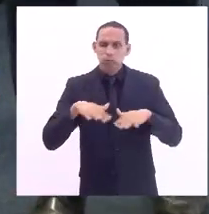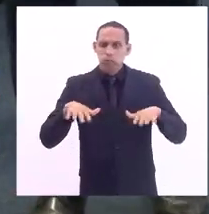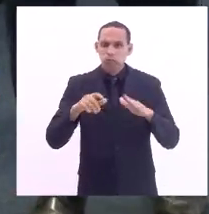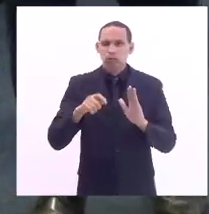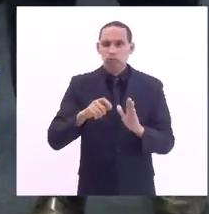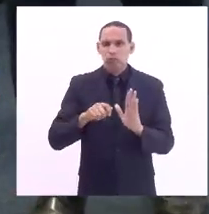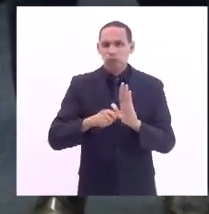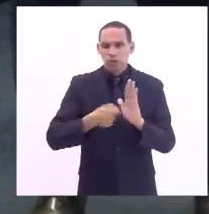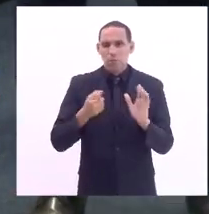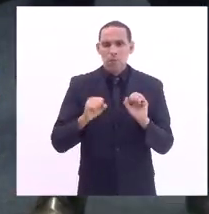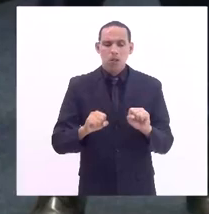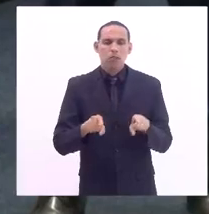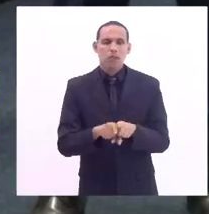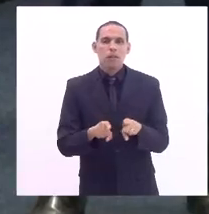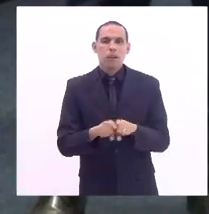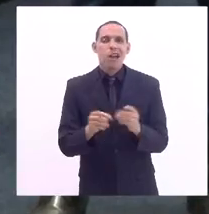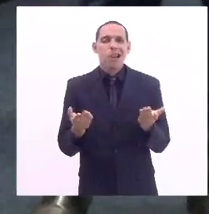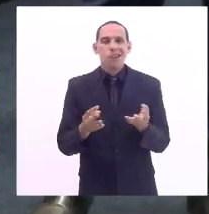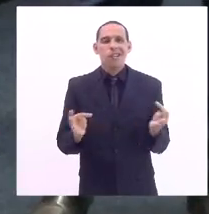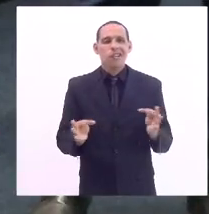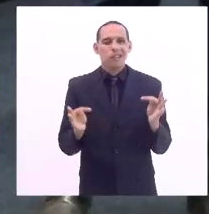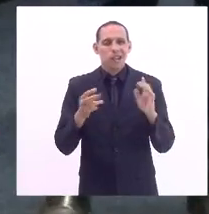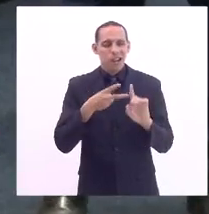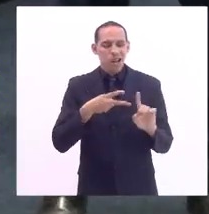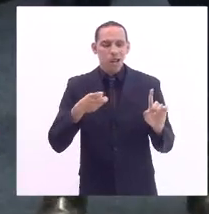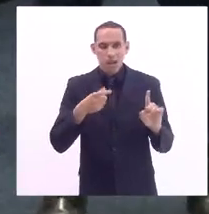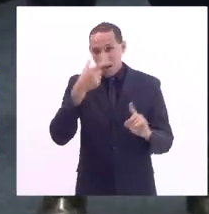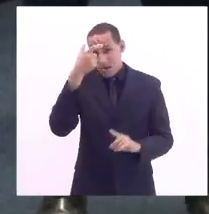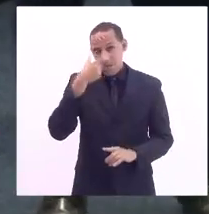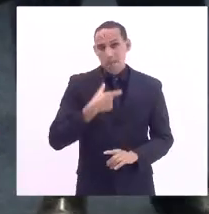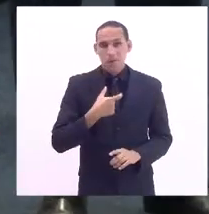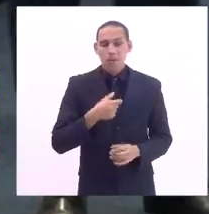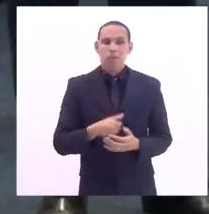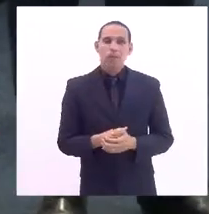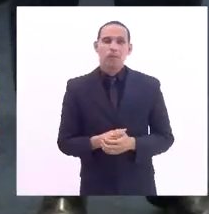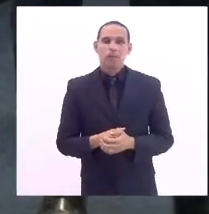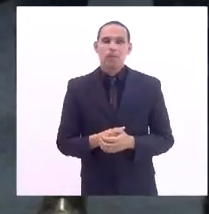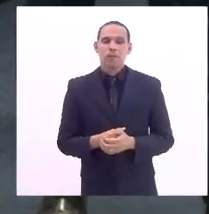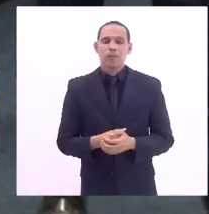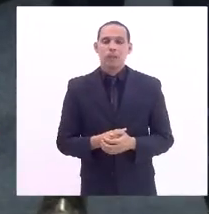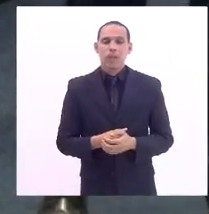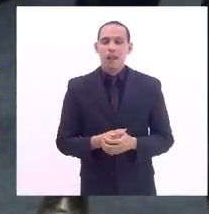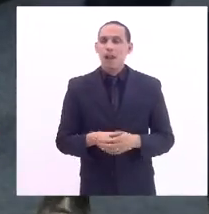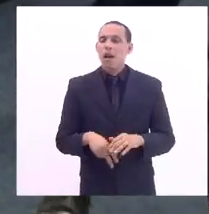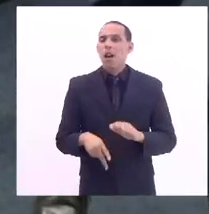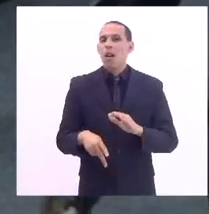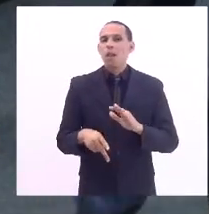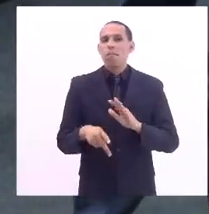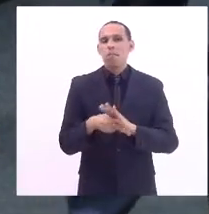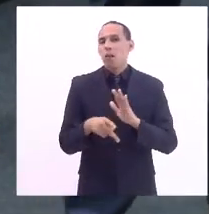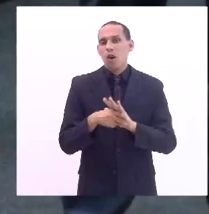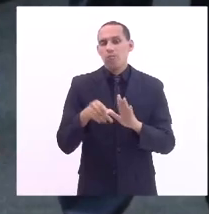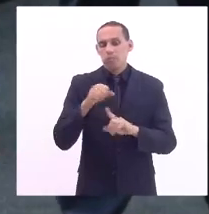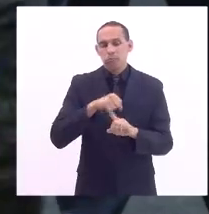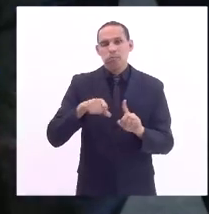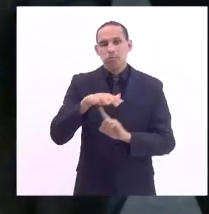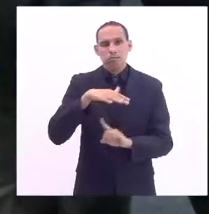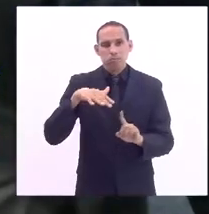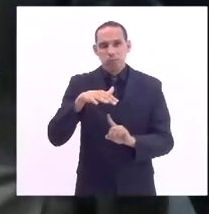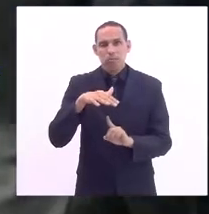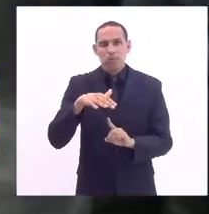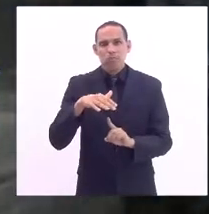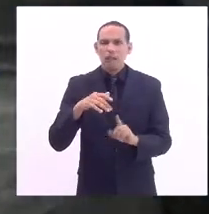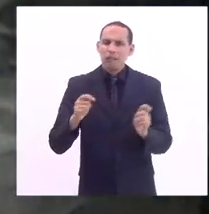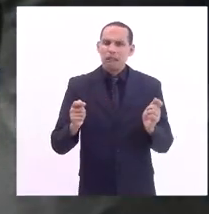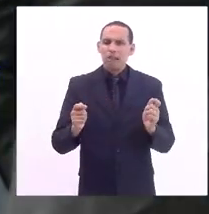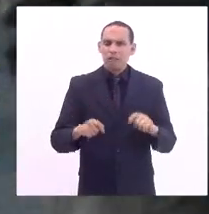assinar. Hoje, a tecnologia de reconhecimento facial, ela é uma parte do que é a nossa sociedade, e muito